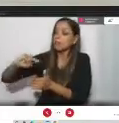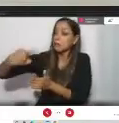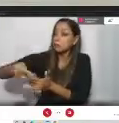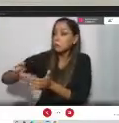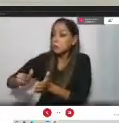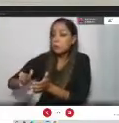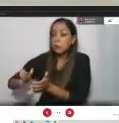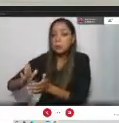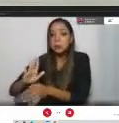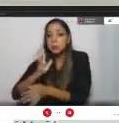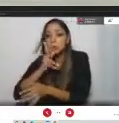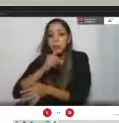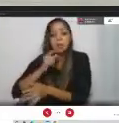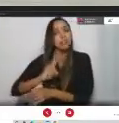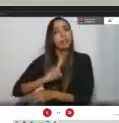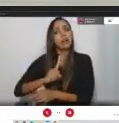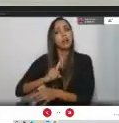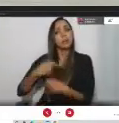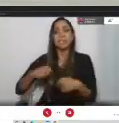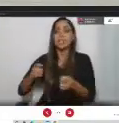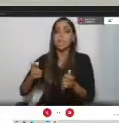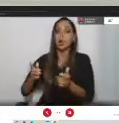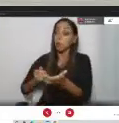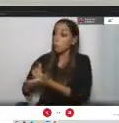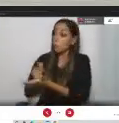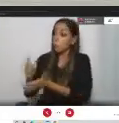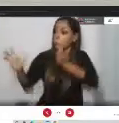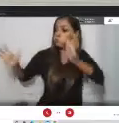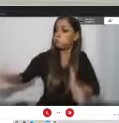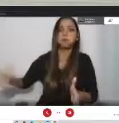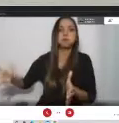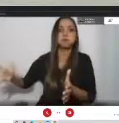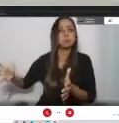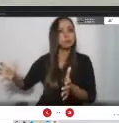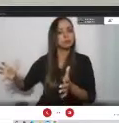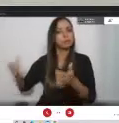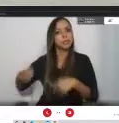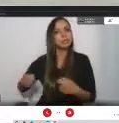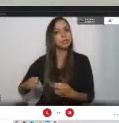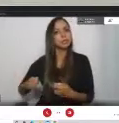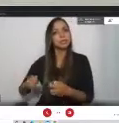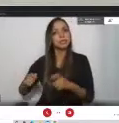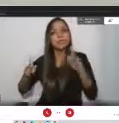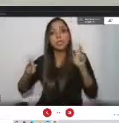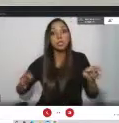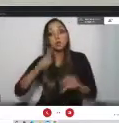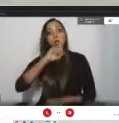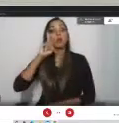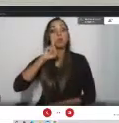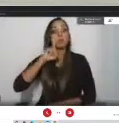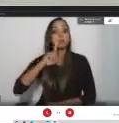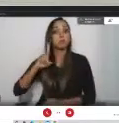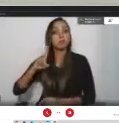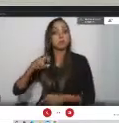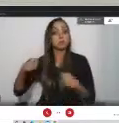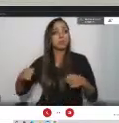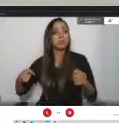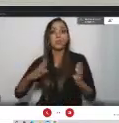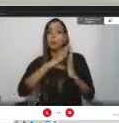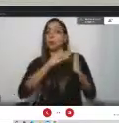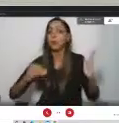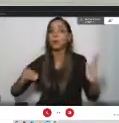comprar vacinas atacado. Tem que seguir o exemplo dos Estados Unidos. Eu não sou do lado de direita, eu não sou do